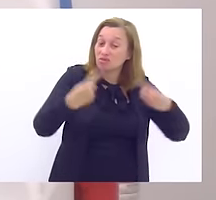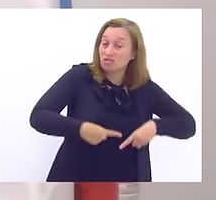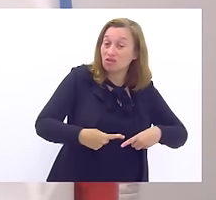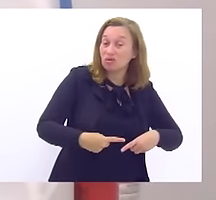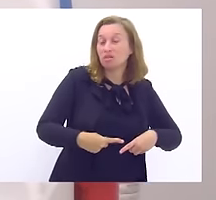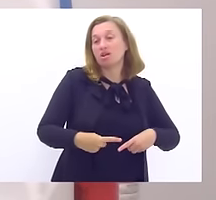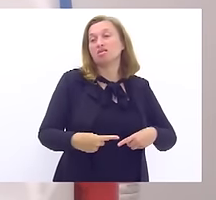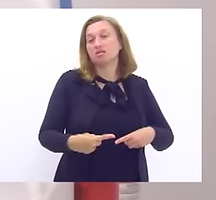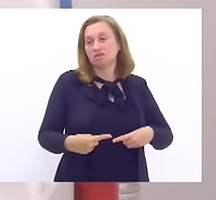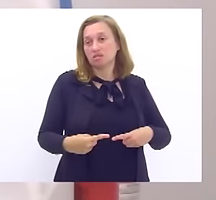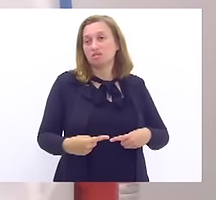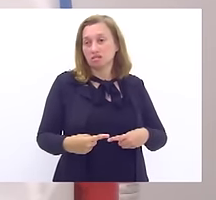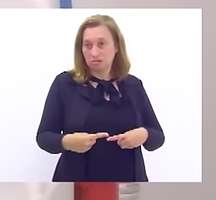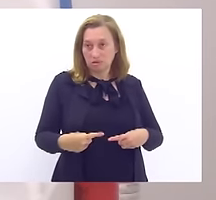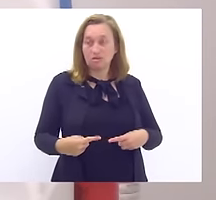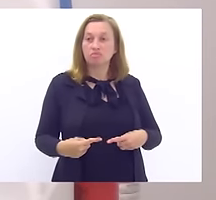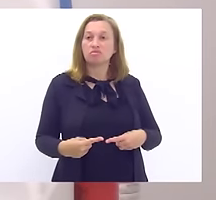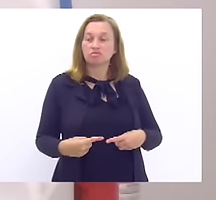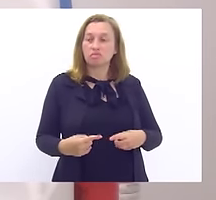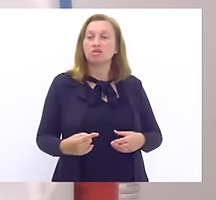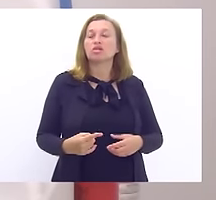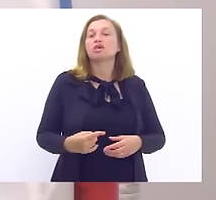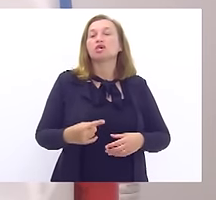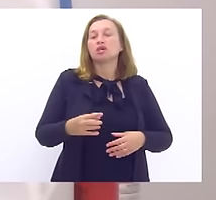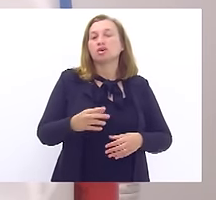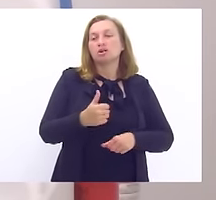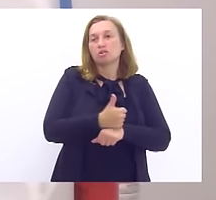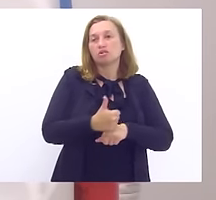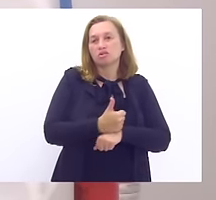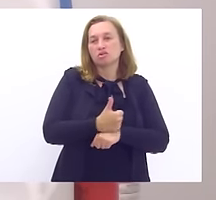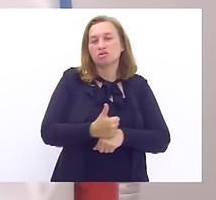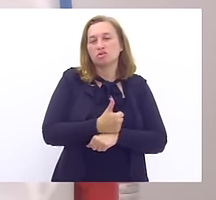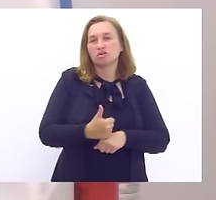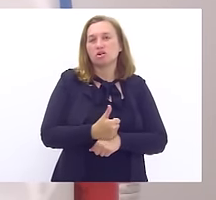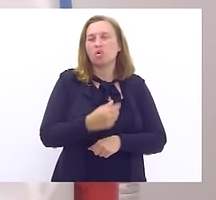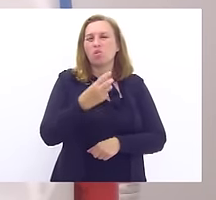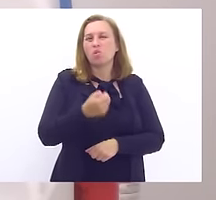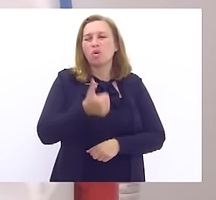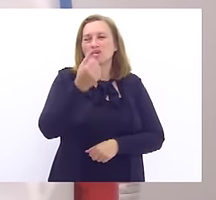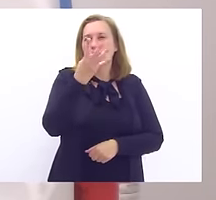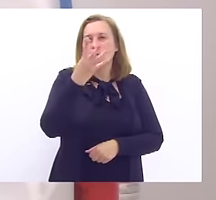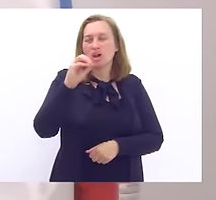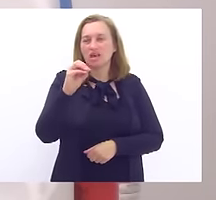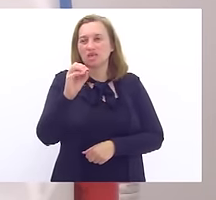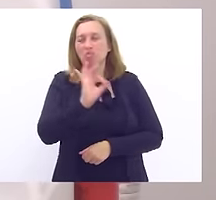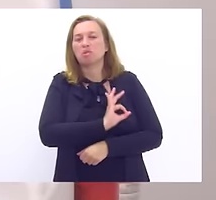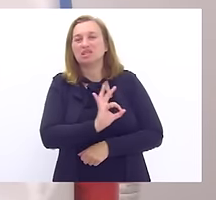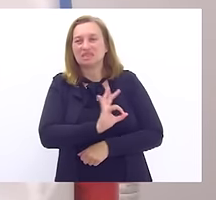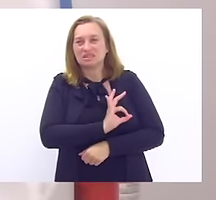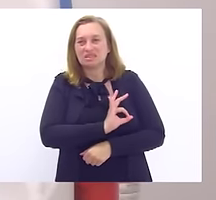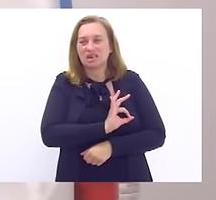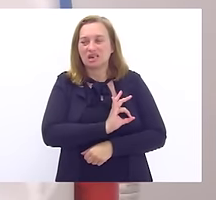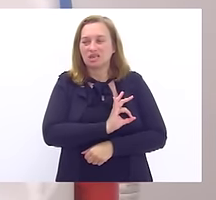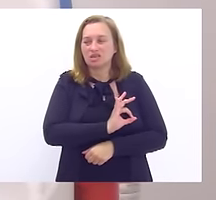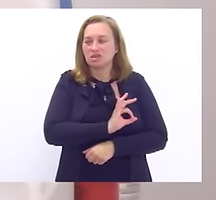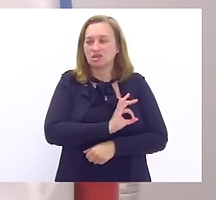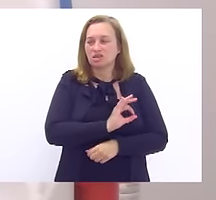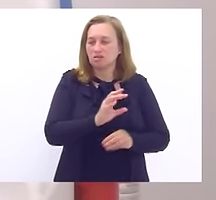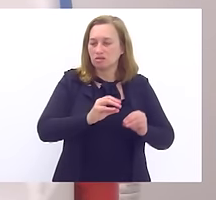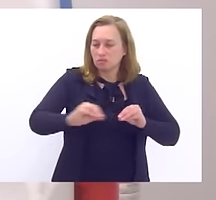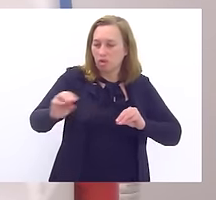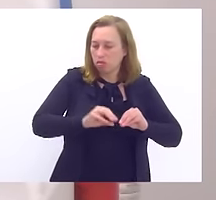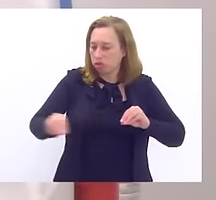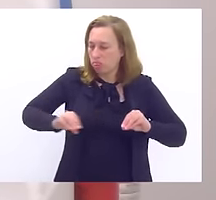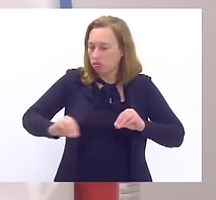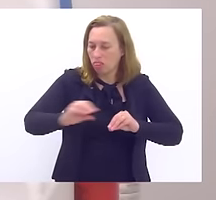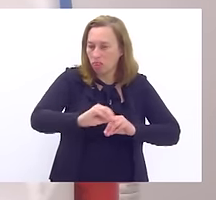então imobilizar ali por dia quase 40 policiais nessa operação é o que nos deixa preocupados